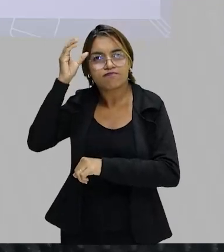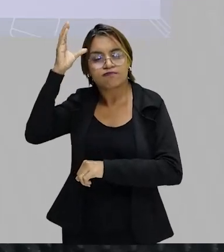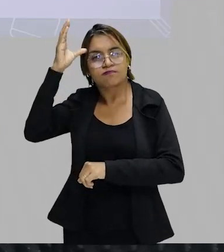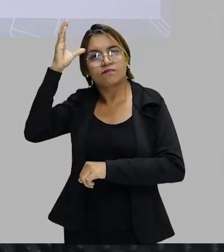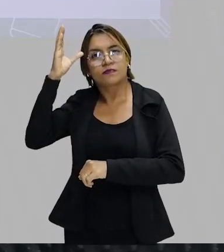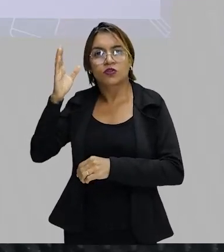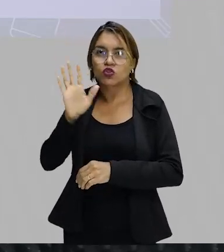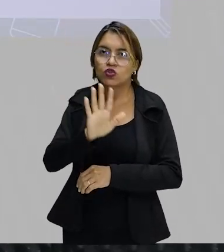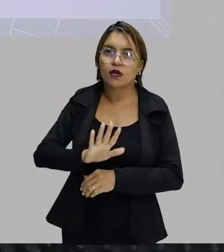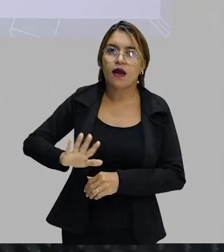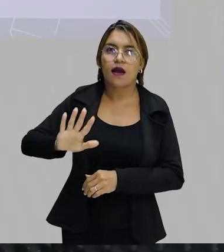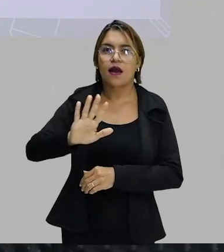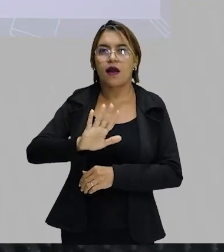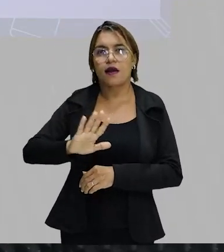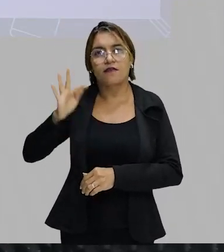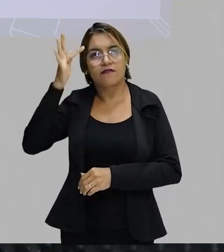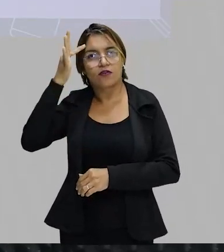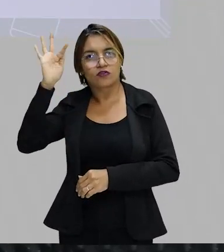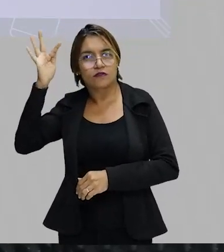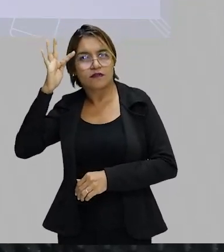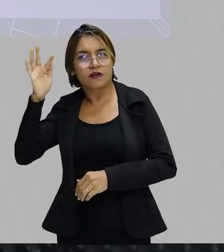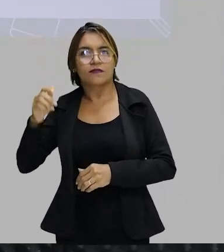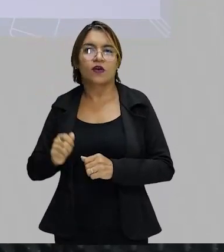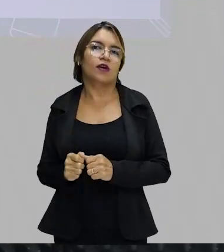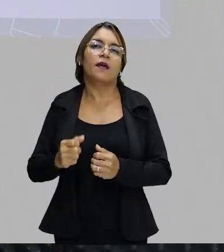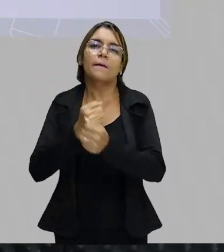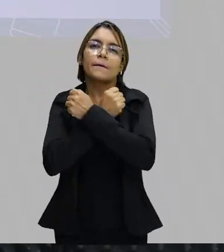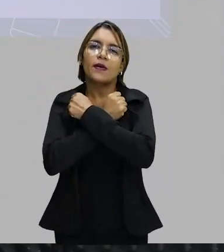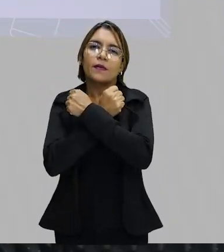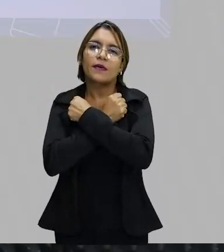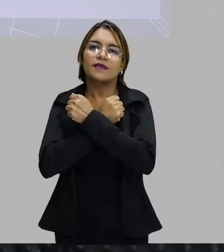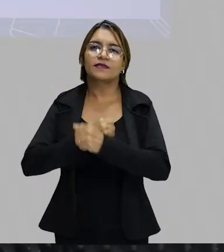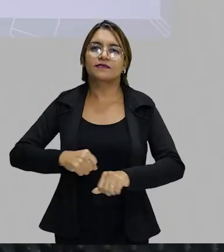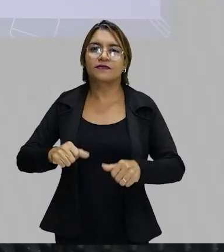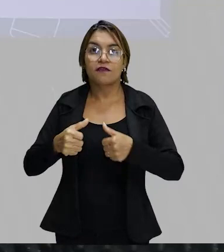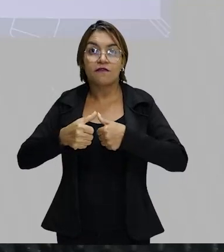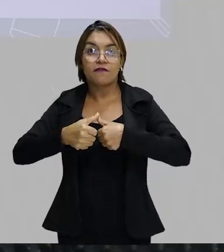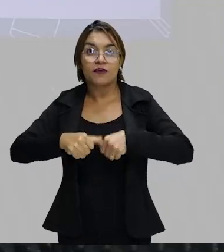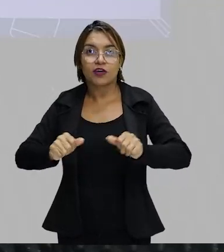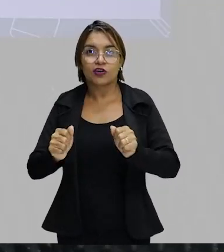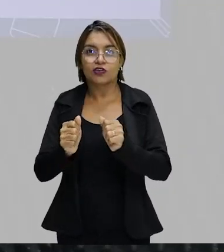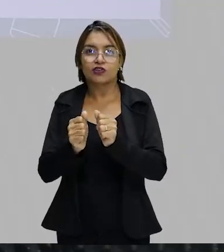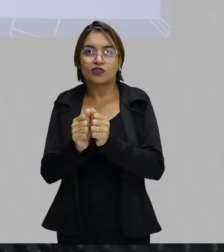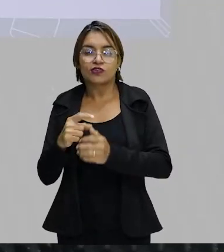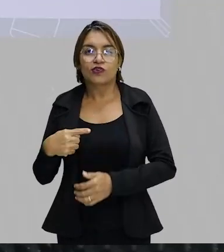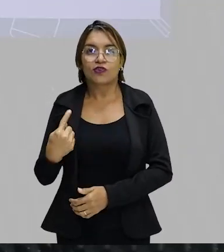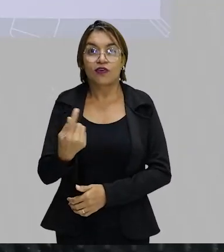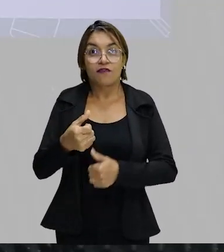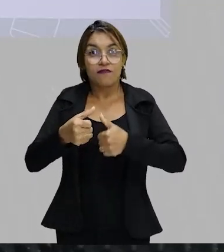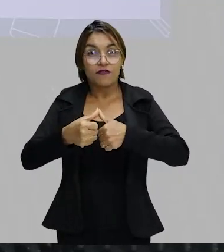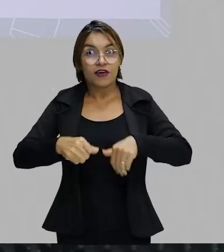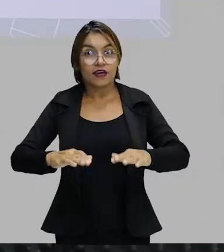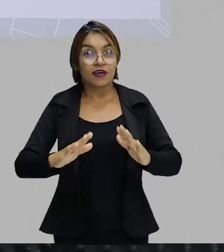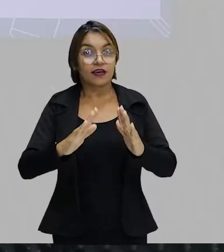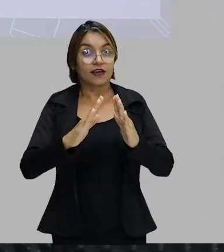do mundo e sobre a nossa consciência. Fica aqui o forte abraço, fique conosco, fique em